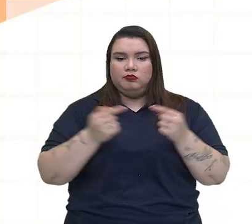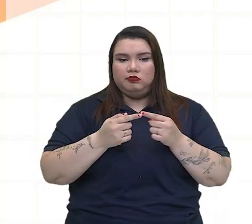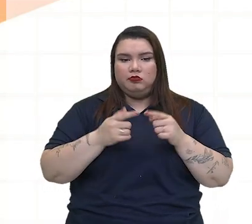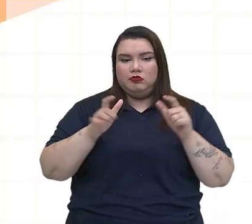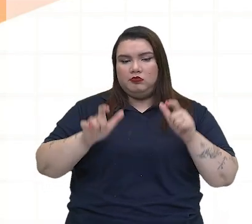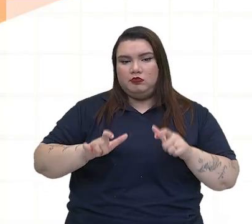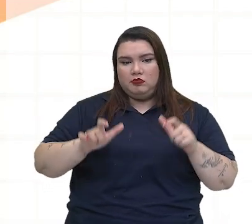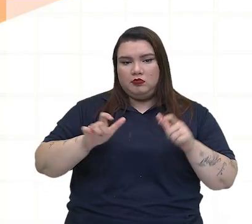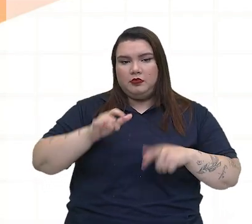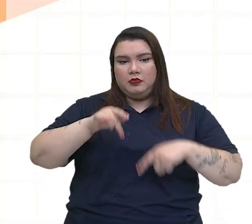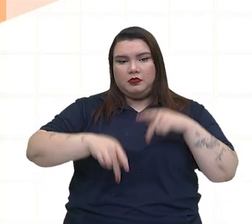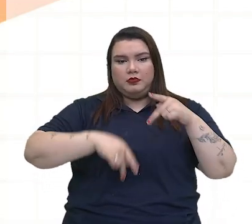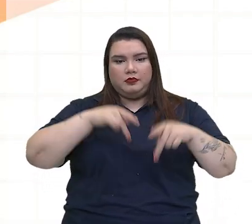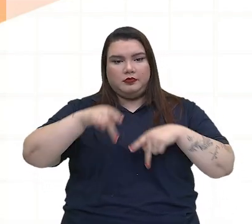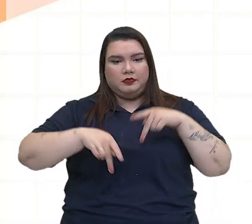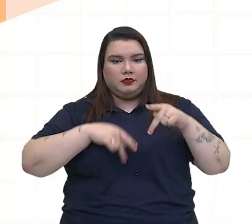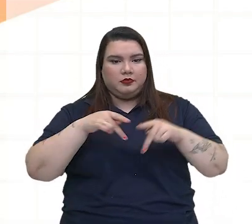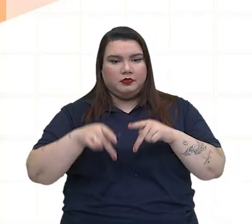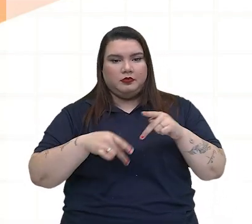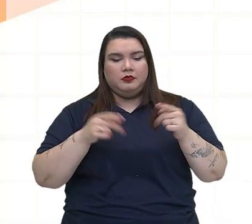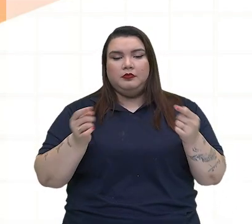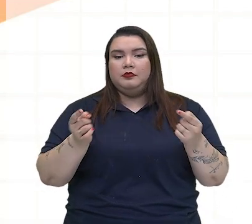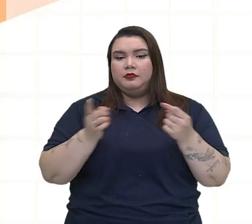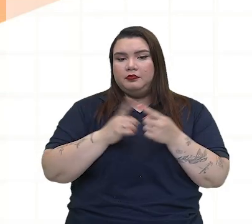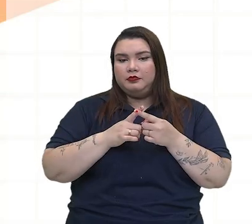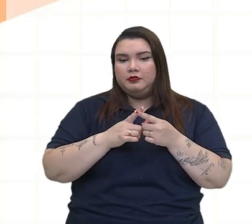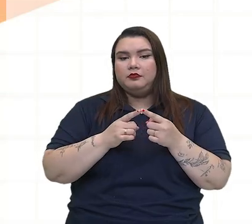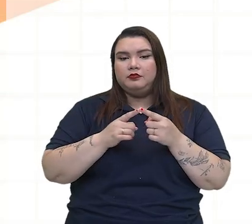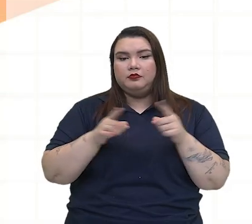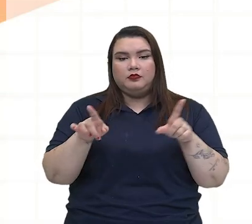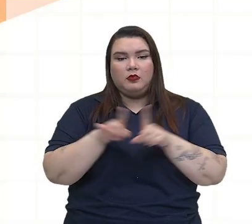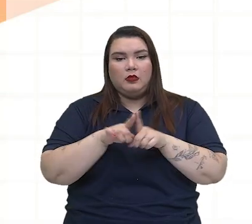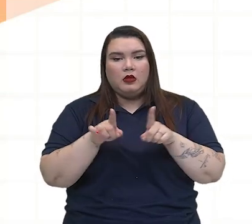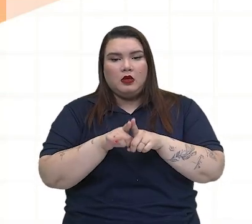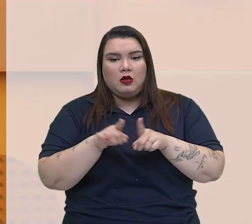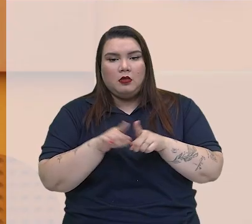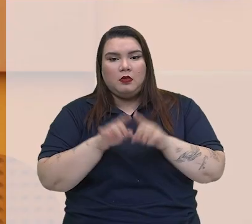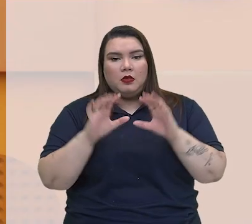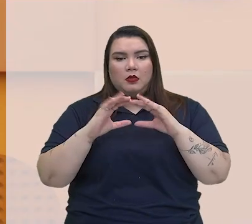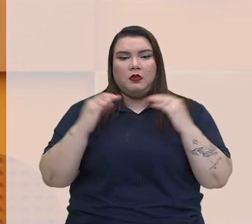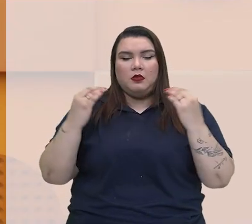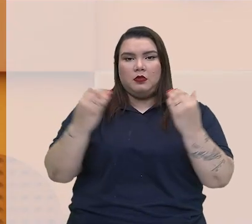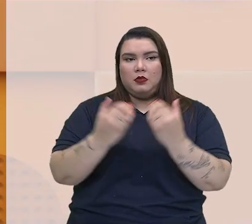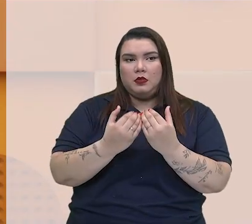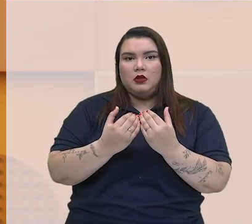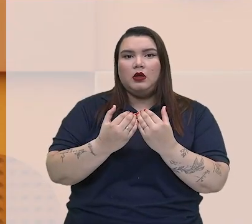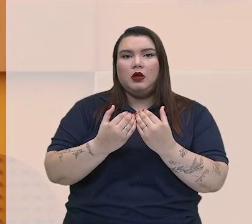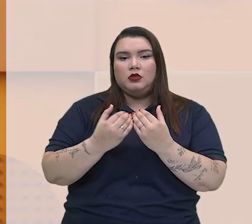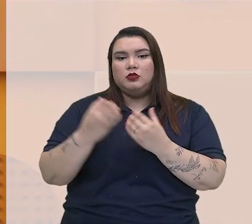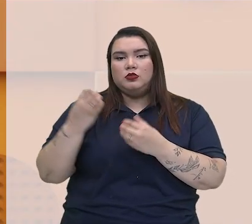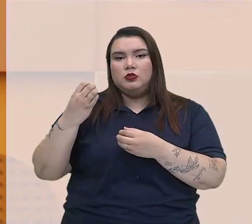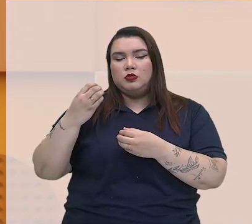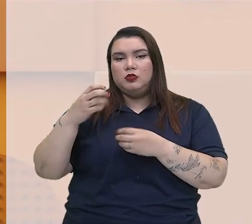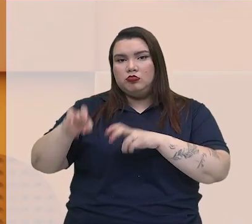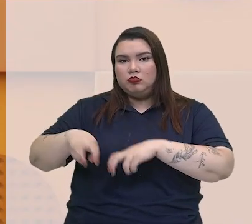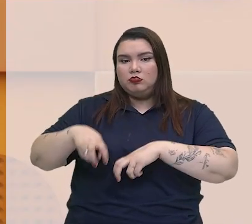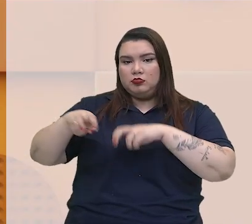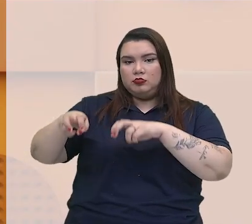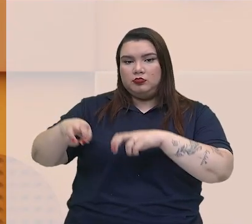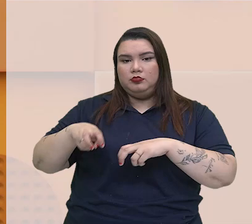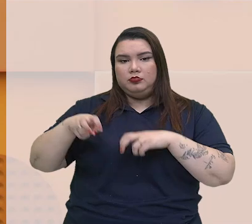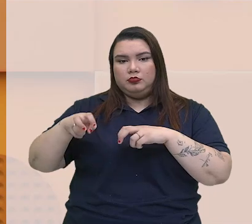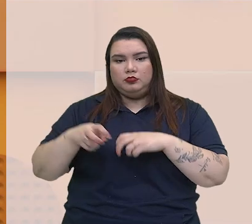aí para as populações, principalmente para as comunidades rurais. Então,